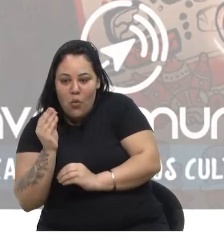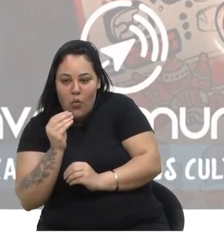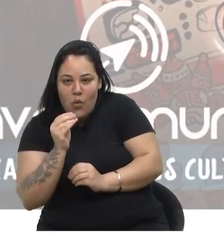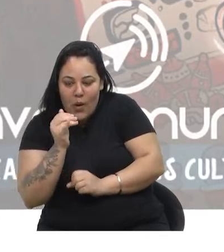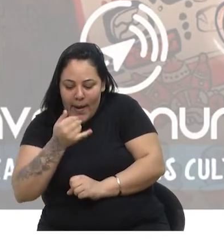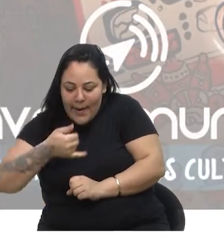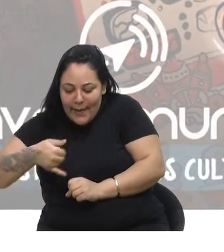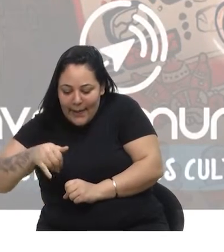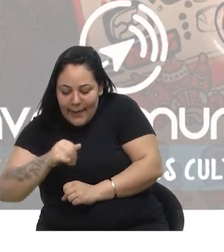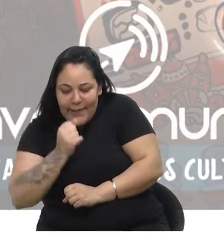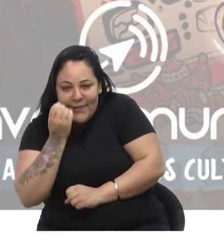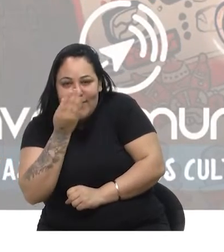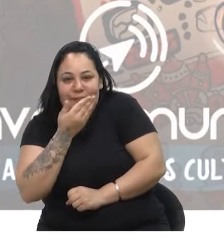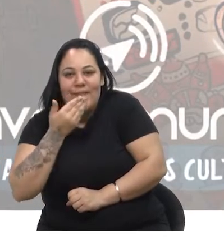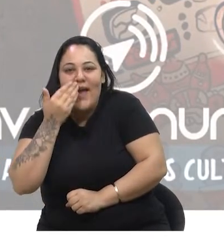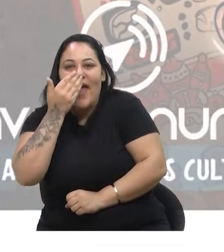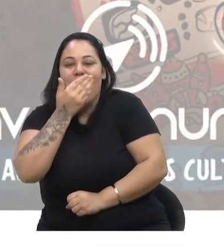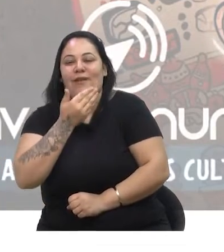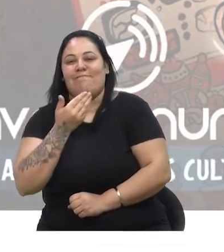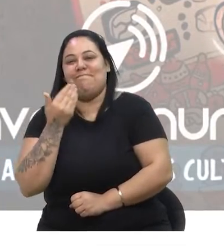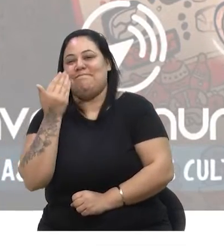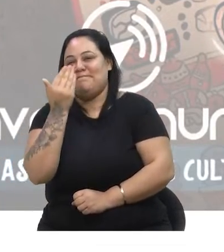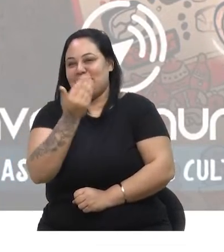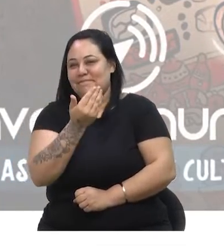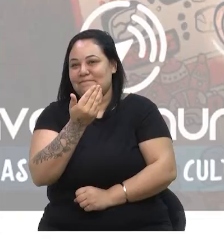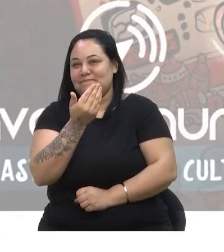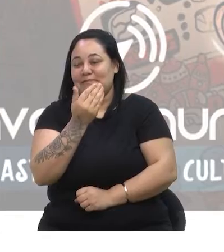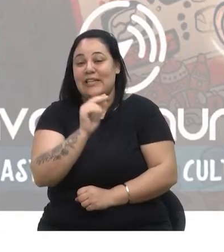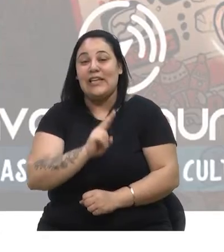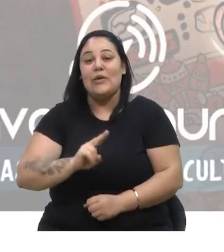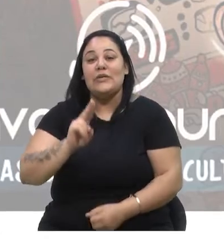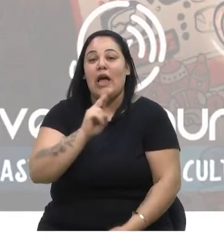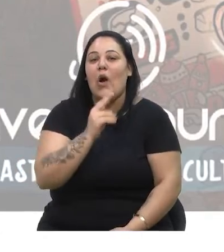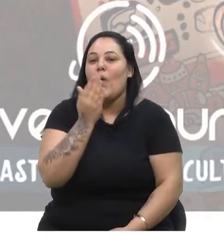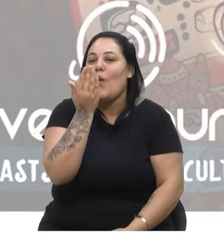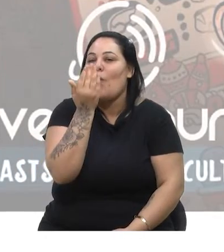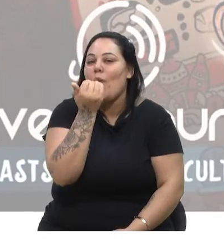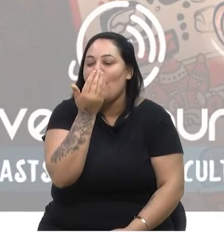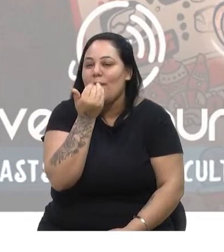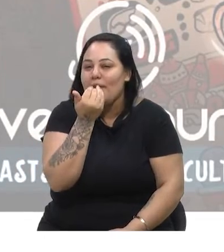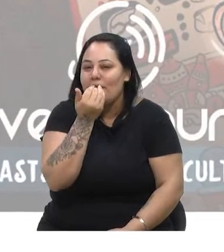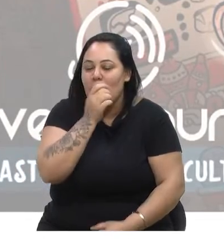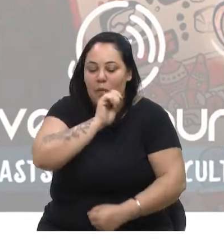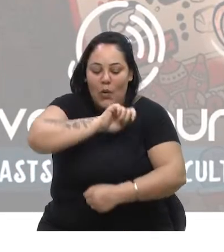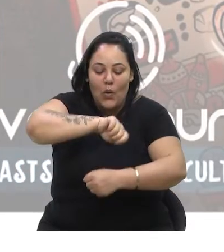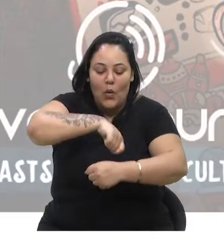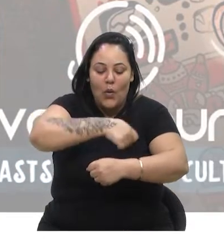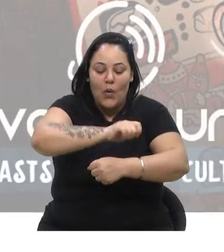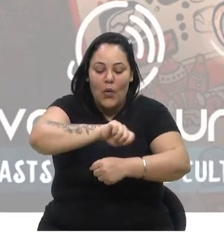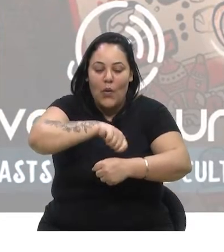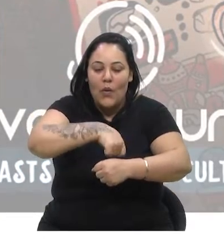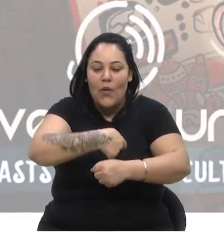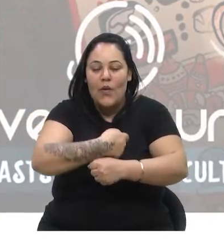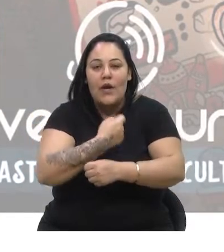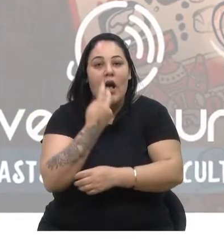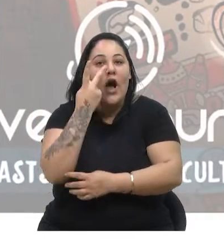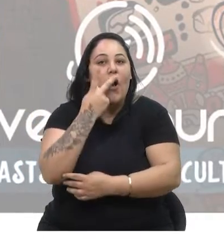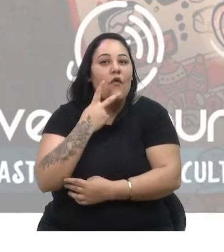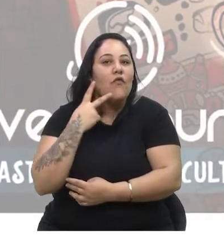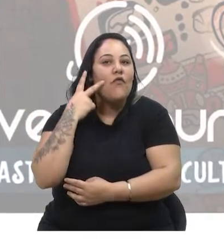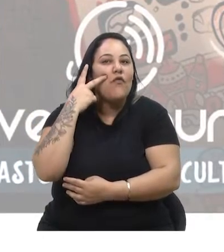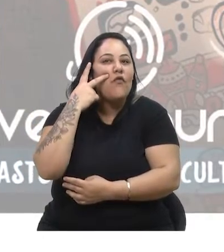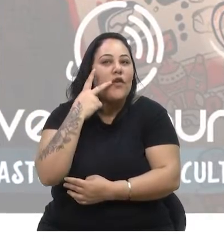mel. O mel das pequenas Xunancab era utilizado como alimento para preparar o